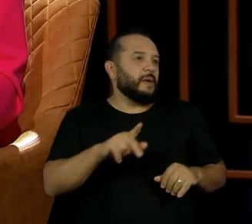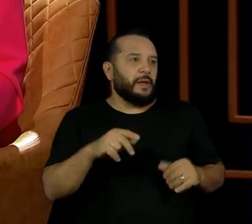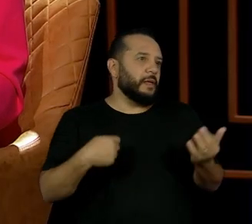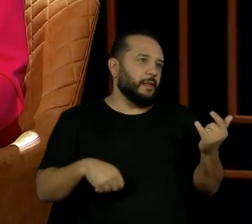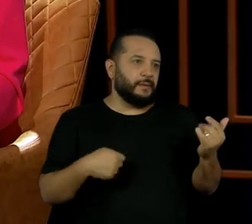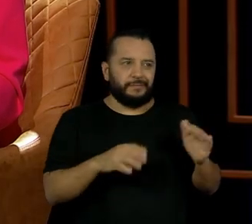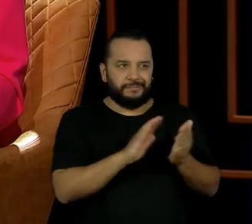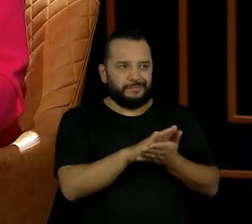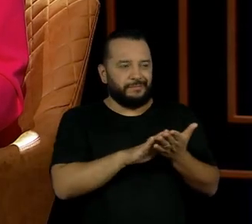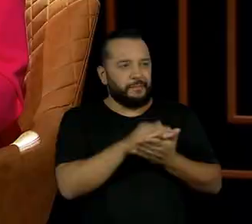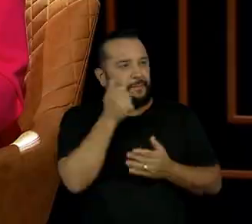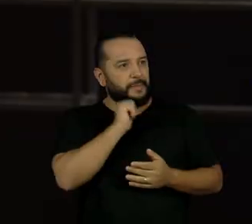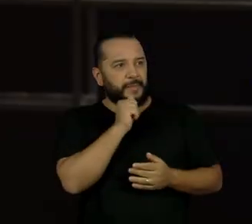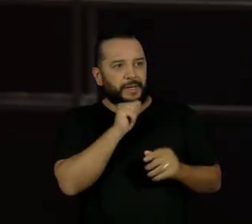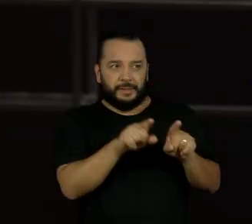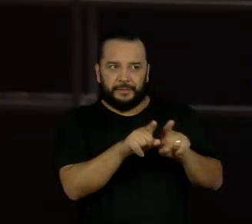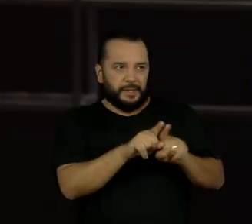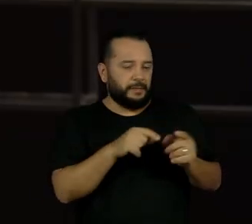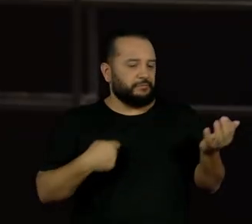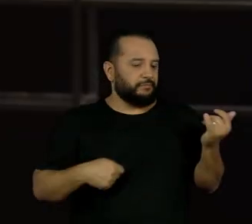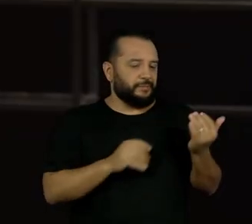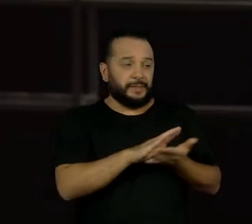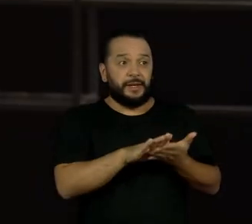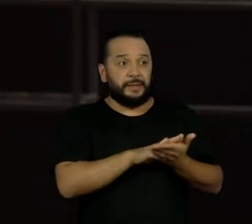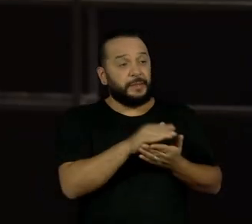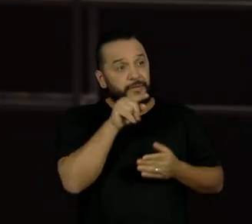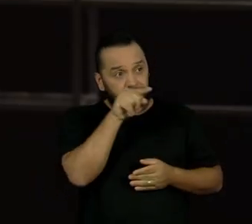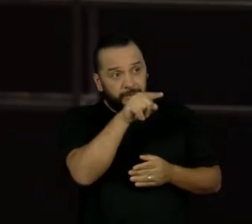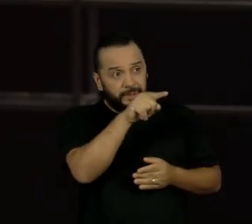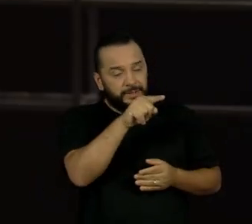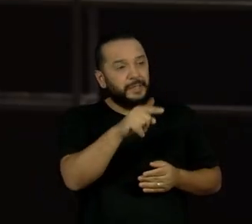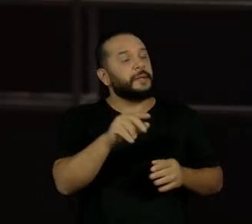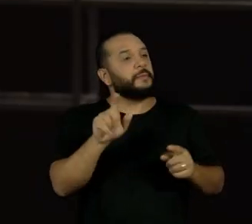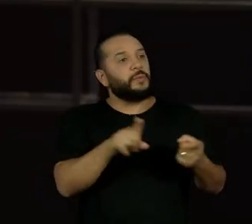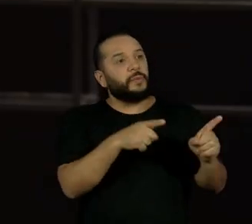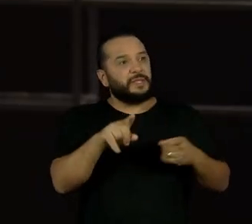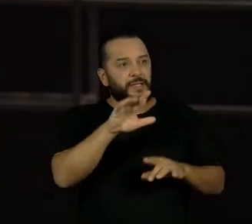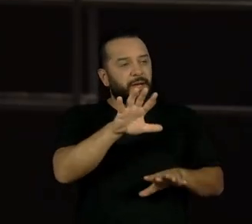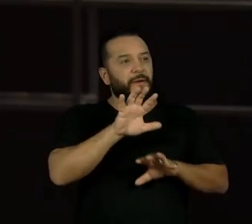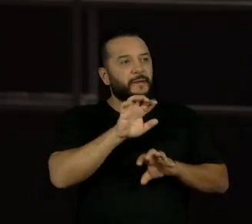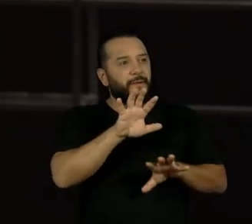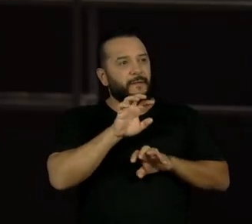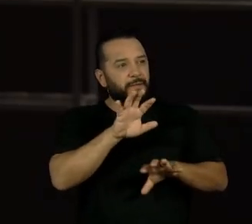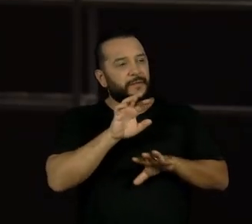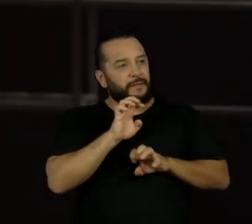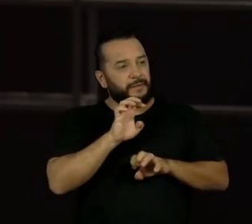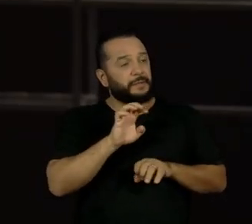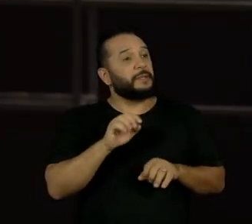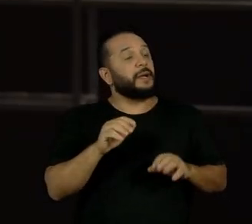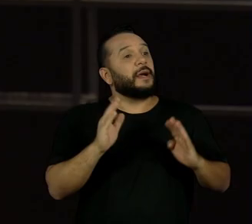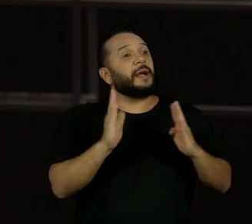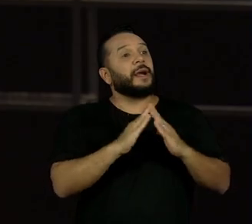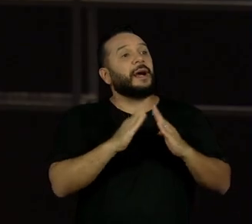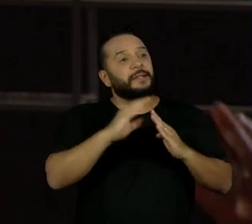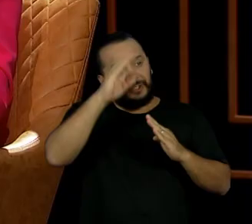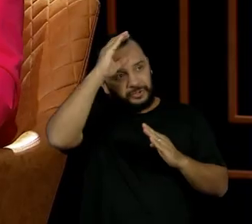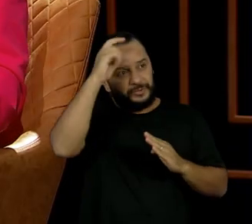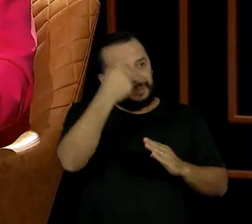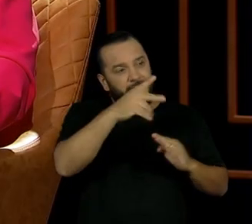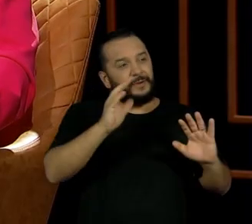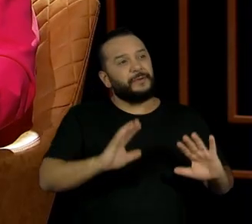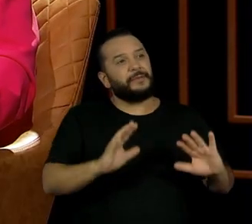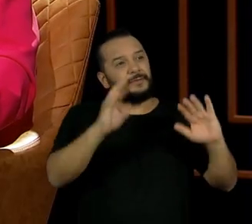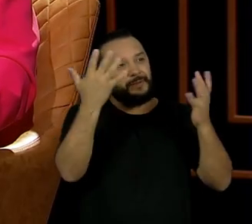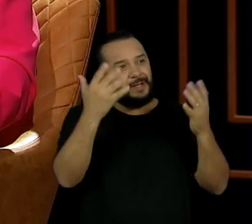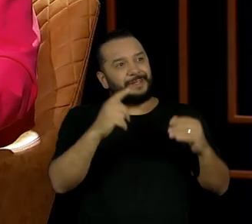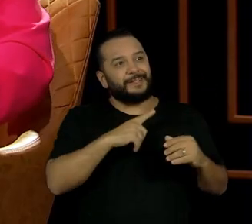agora acho que música mesmo você começou absorver foi na casa do teu tio nas festas que ele promovia eu acho